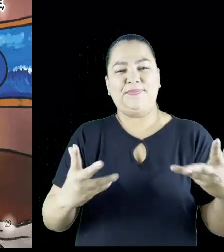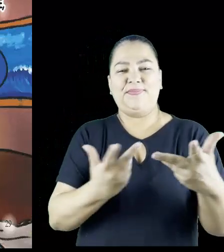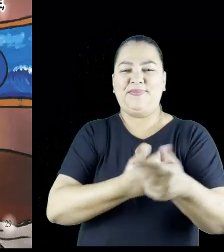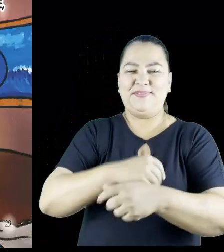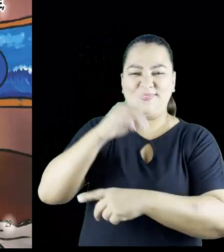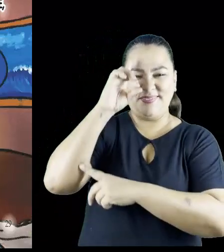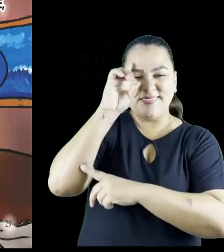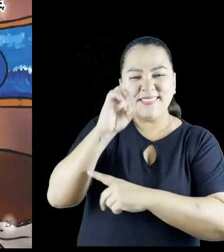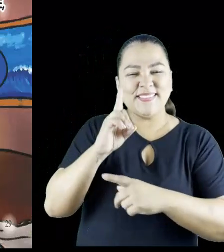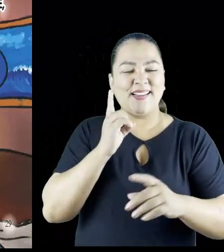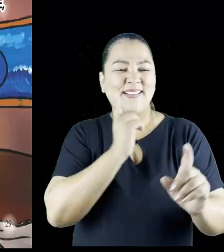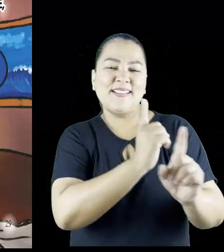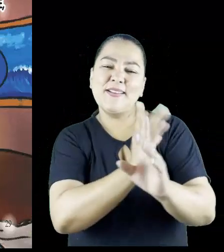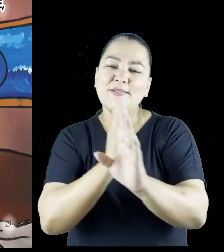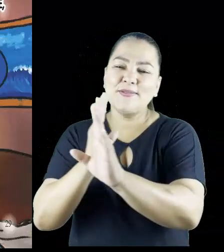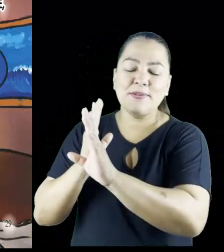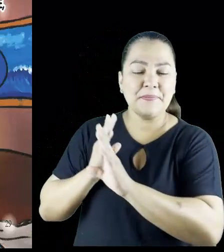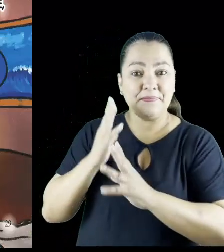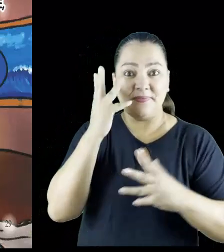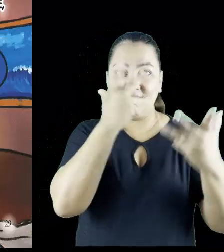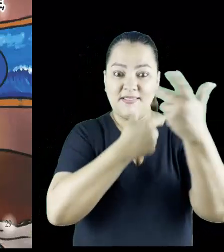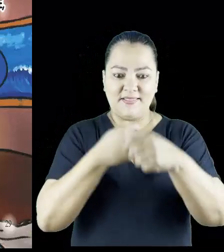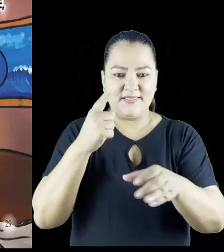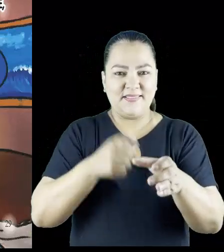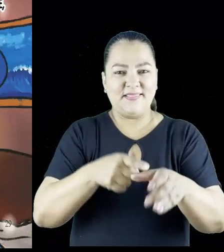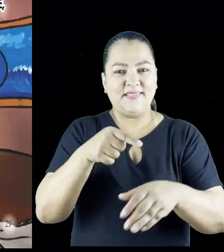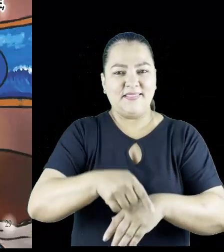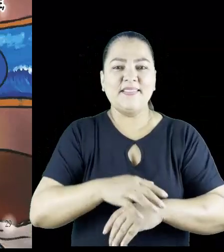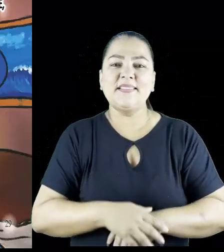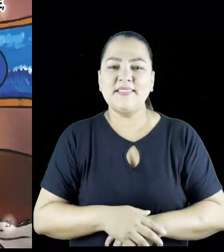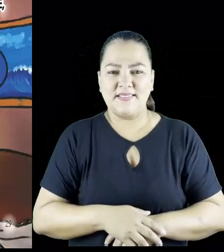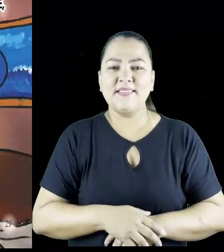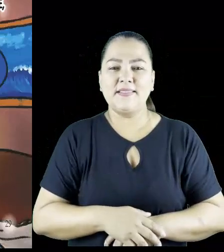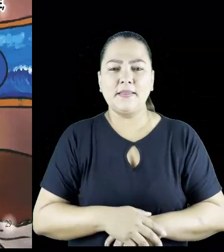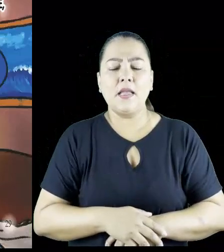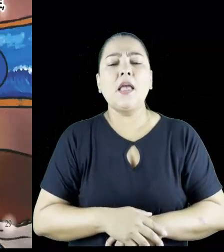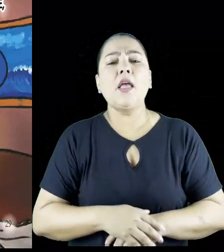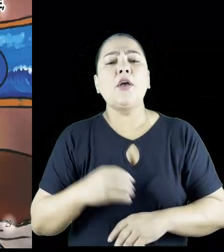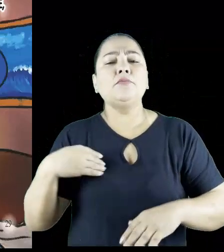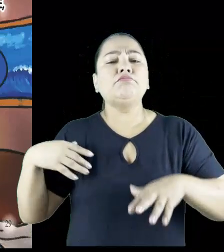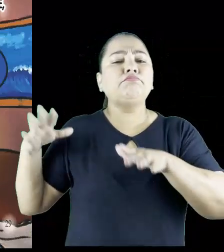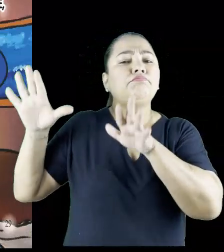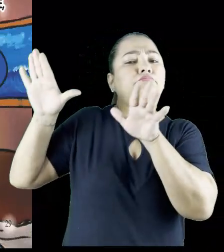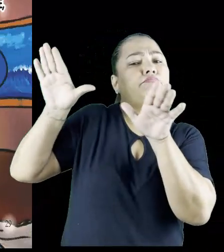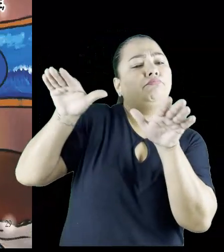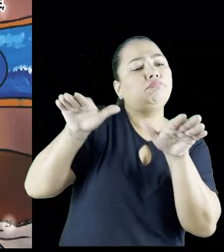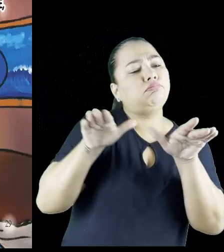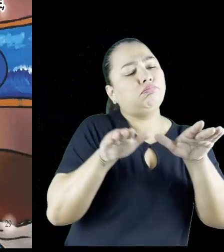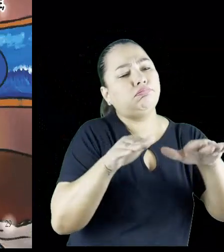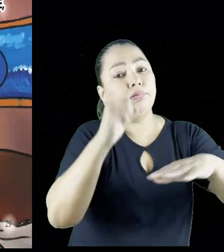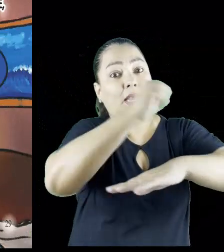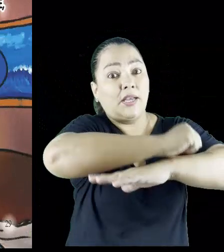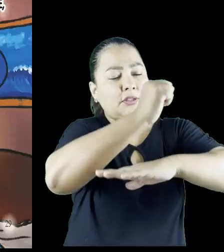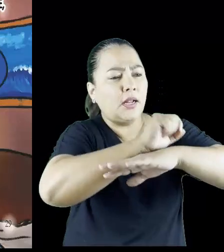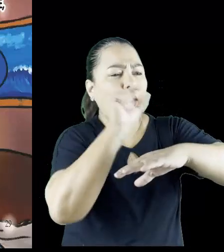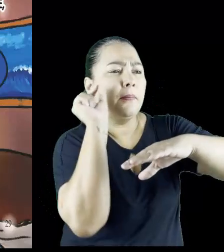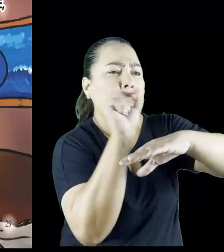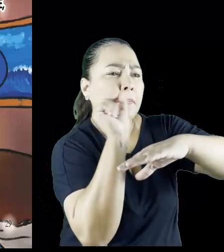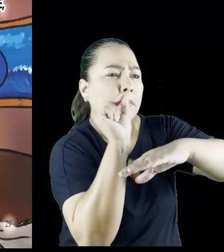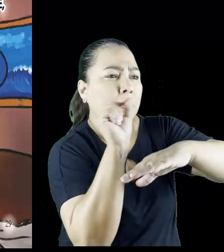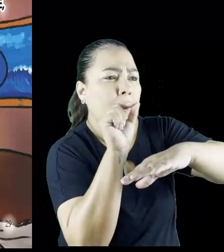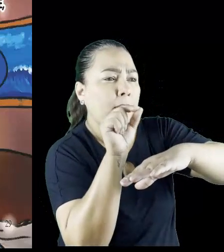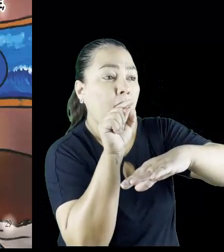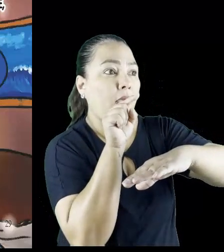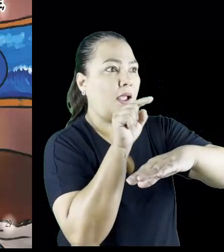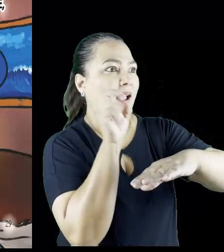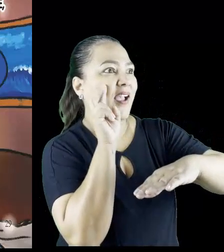mais um grande dia de descobertas lindas sobre a nossa cidade. Biquei a janela do quarto de Carlos e Carmen. Dessa vez